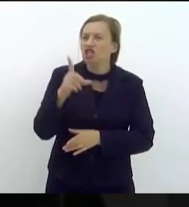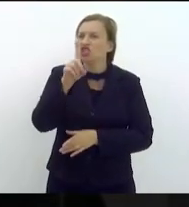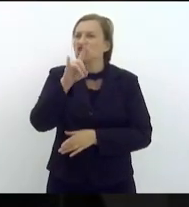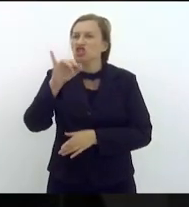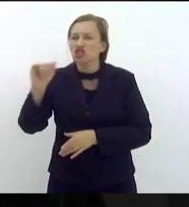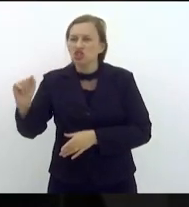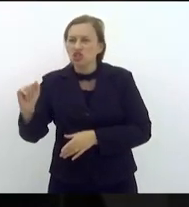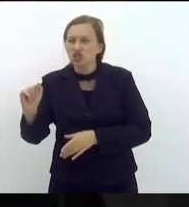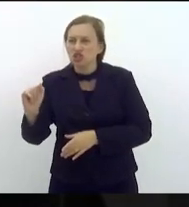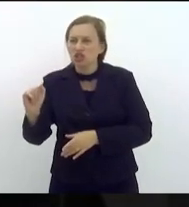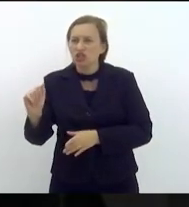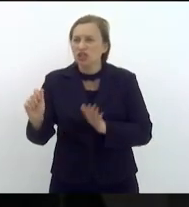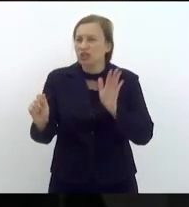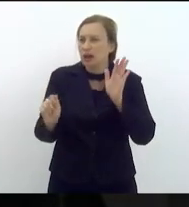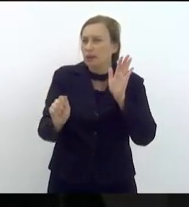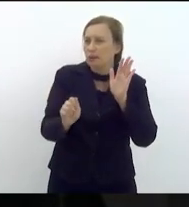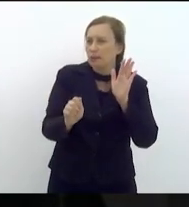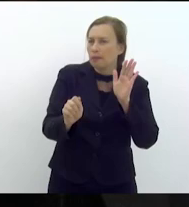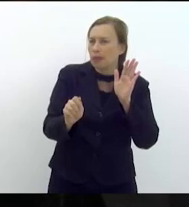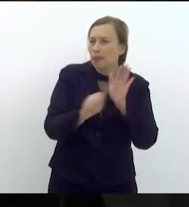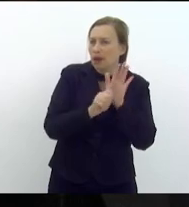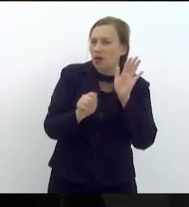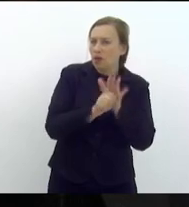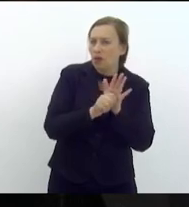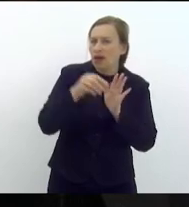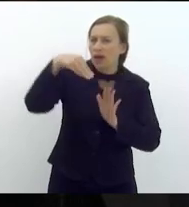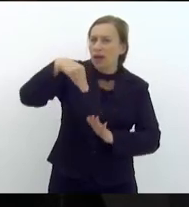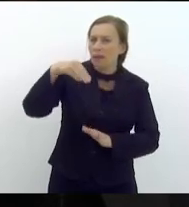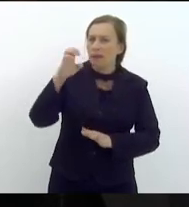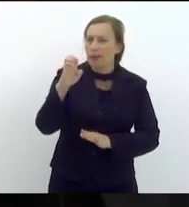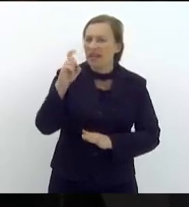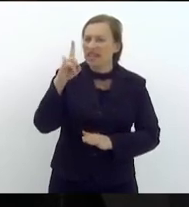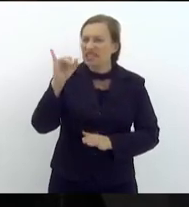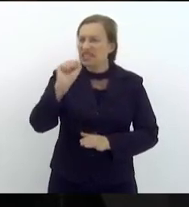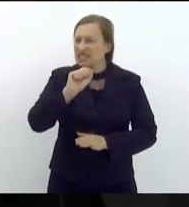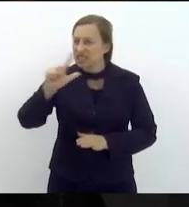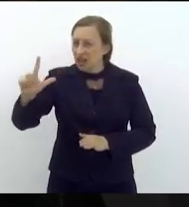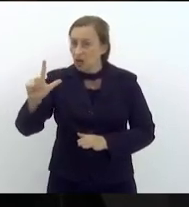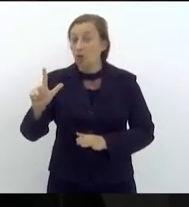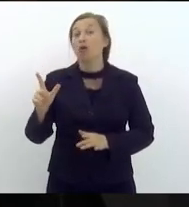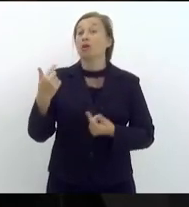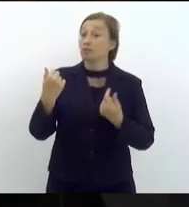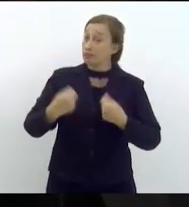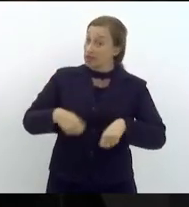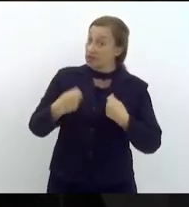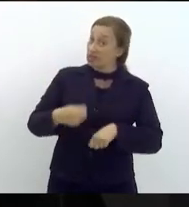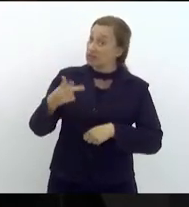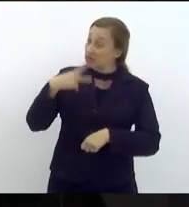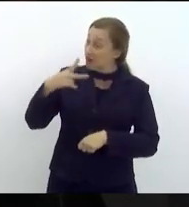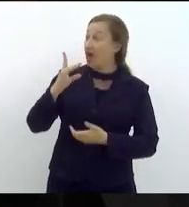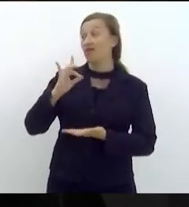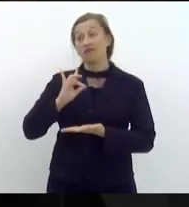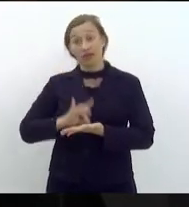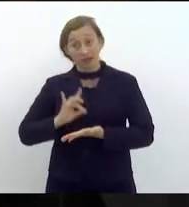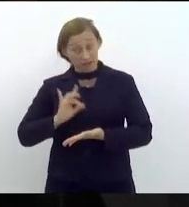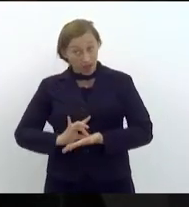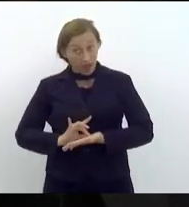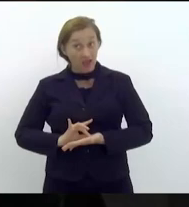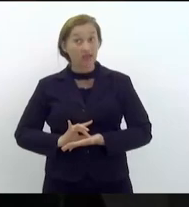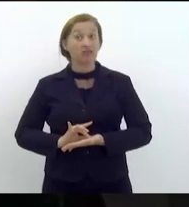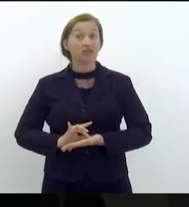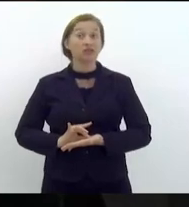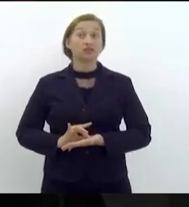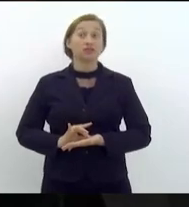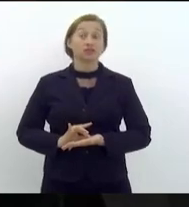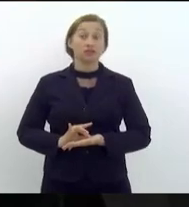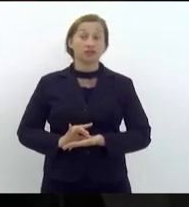da maconha medicinal a gente precisa aqui trazer verdade a primeira premissa para início